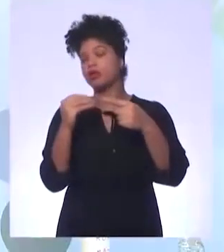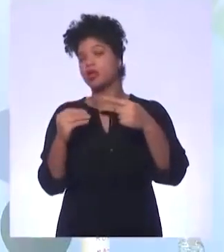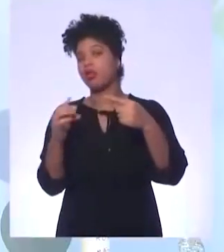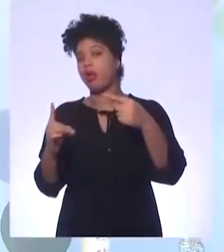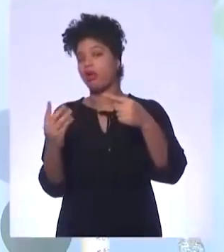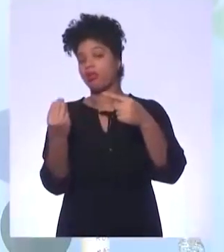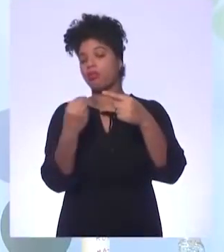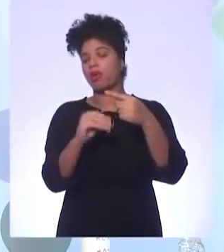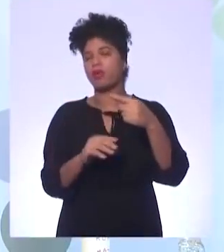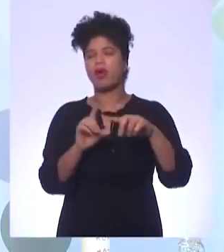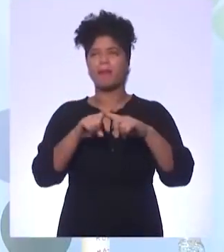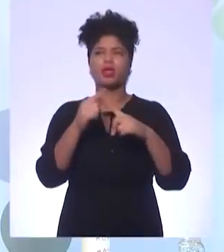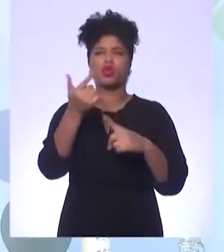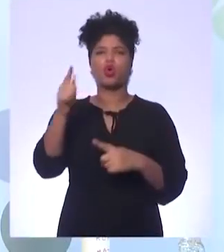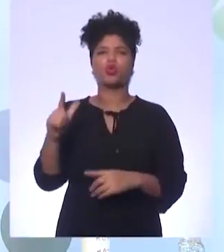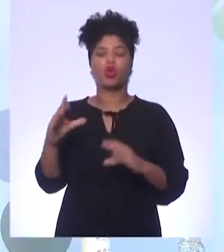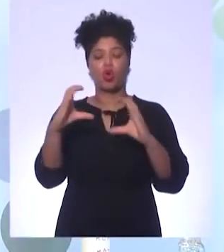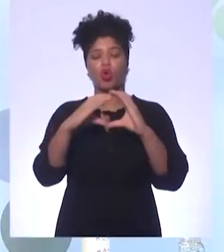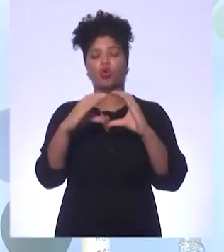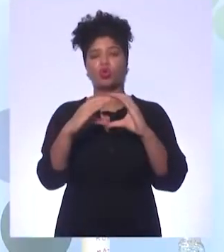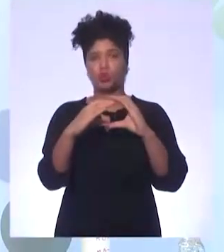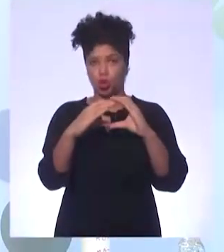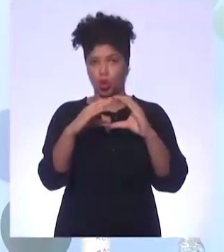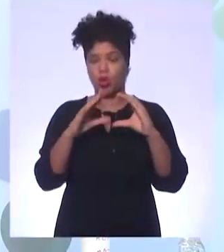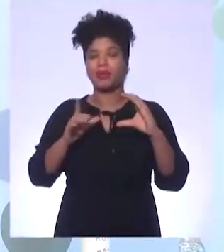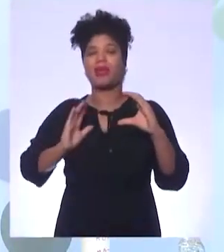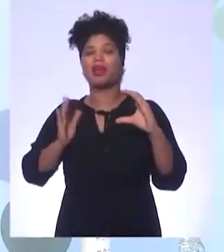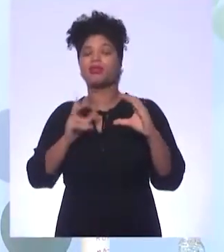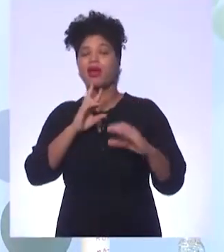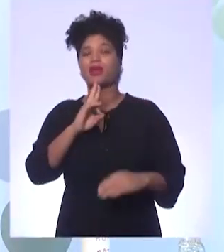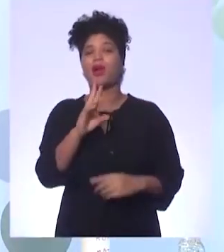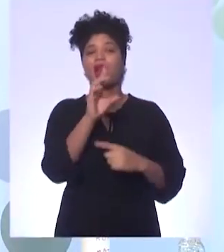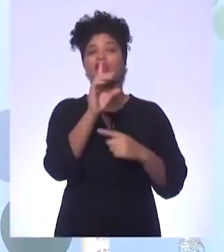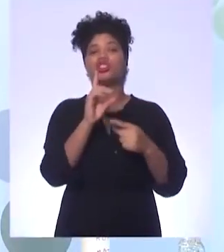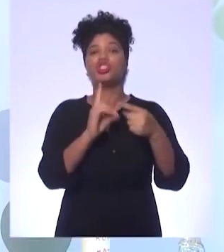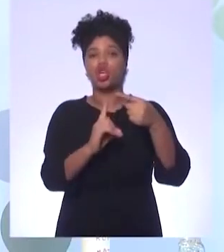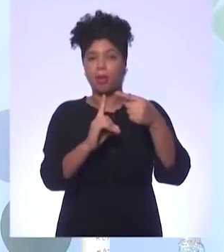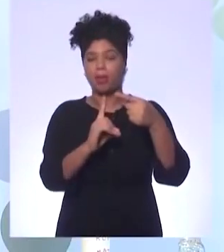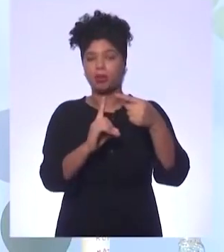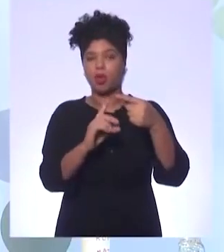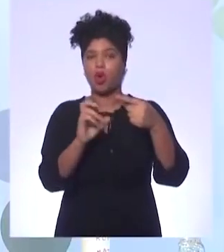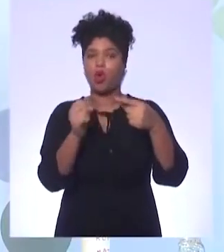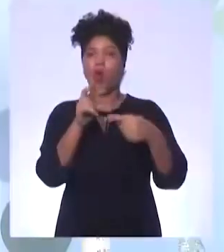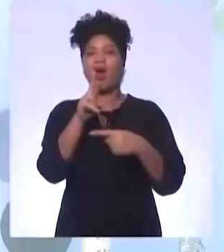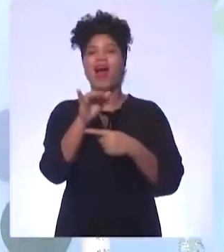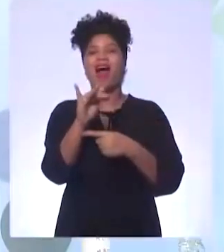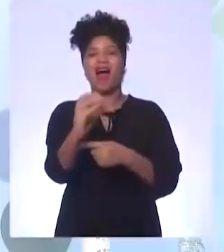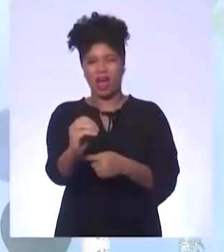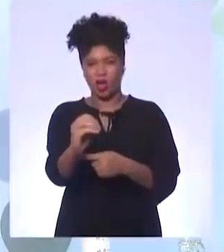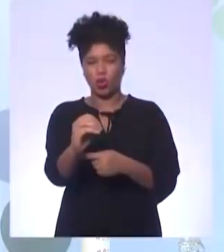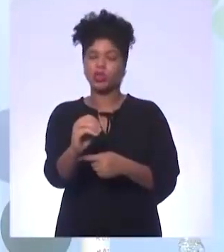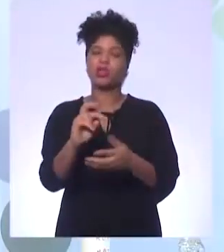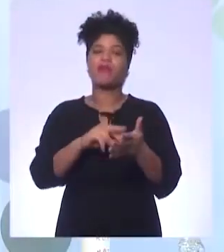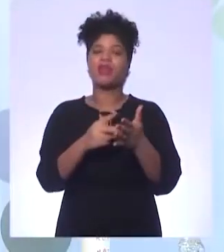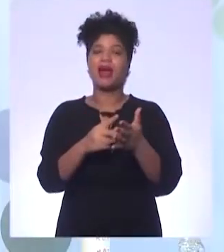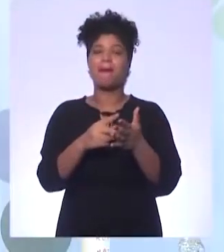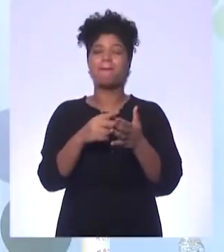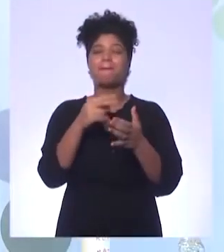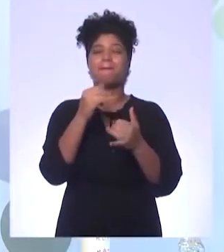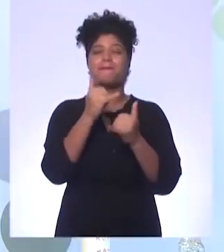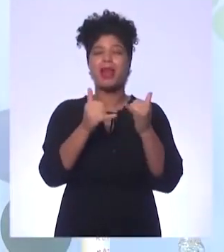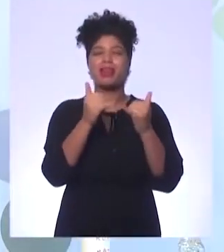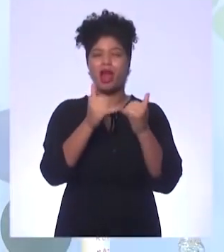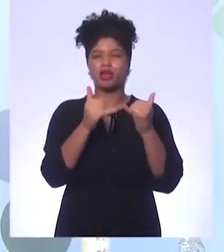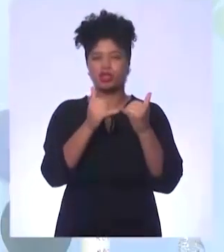coisa redonda, alguma coisa circular, e te der o diâmetro ou o raio, que é metade desse diâmetro, será que você consegue descobrir o comprimento